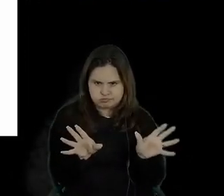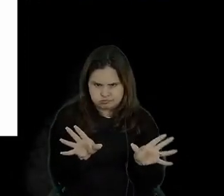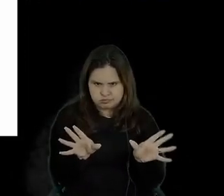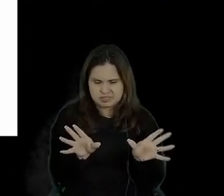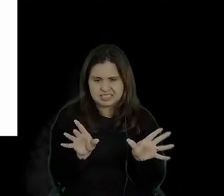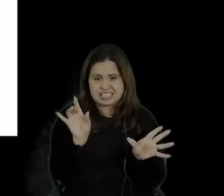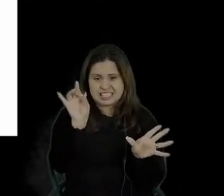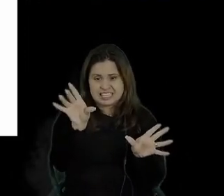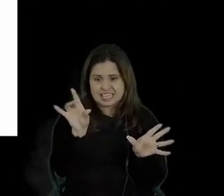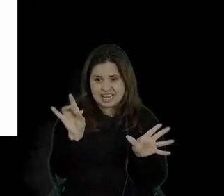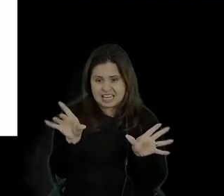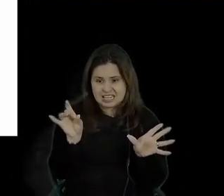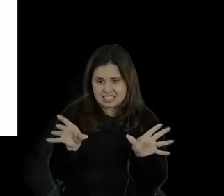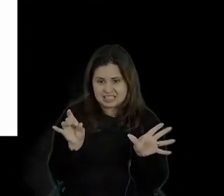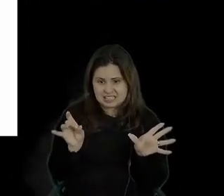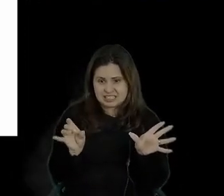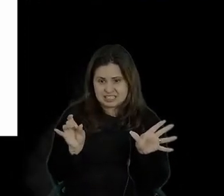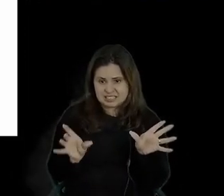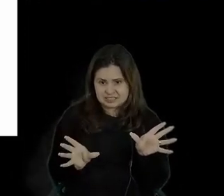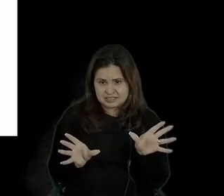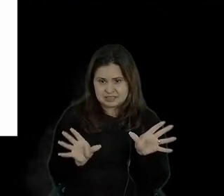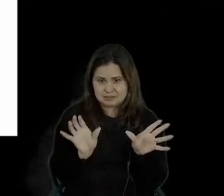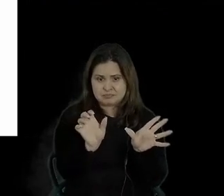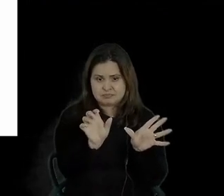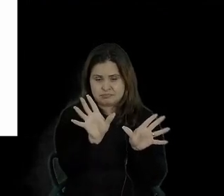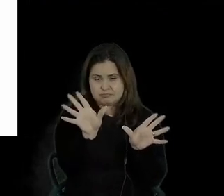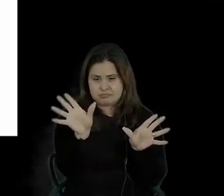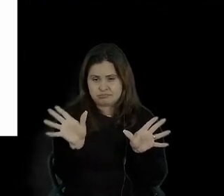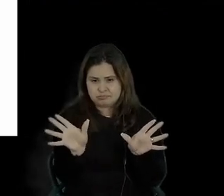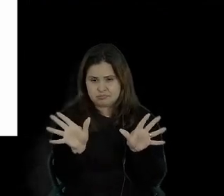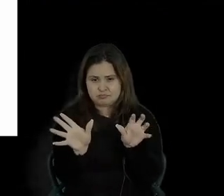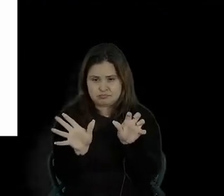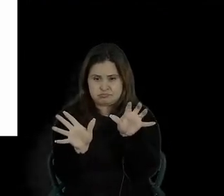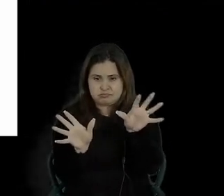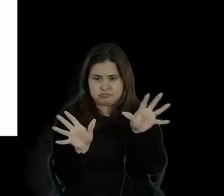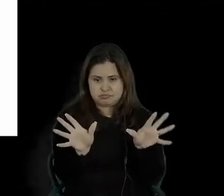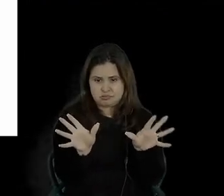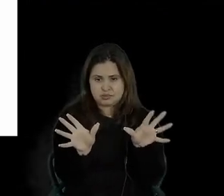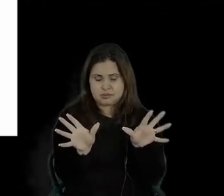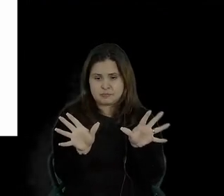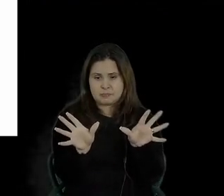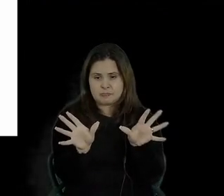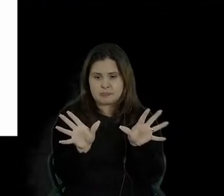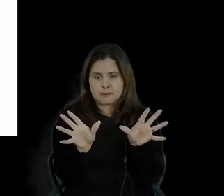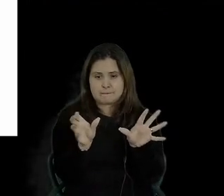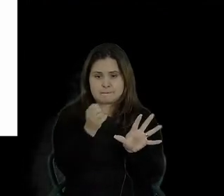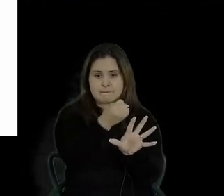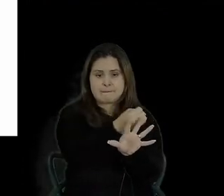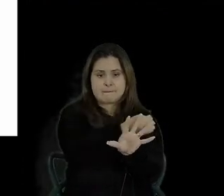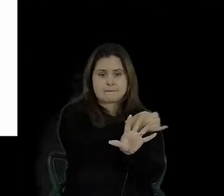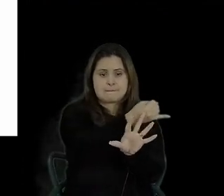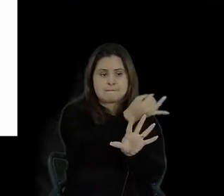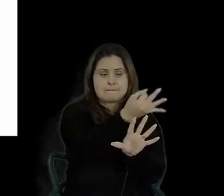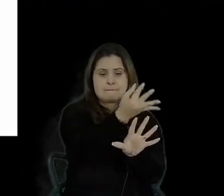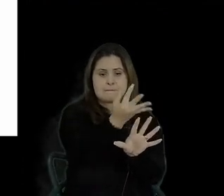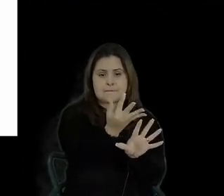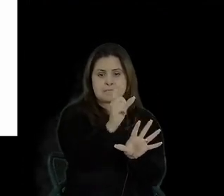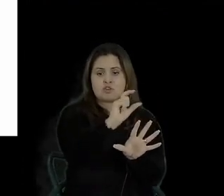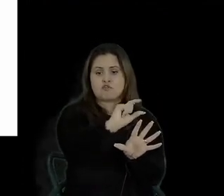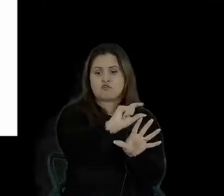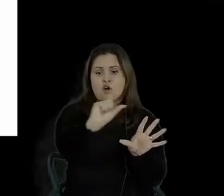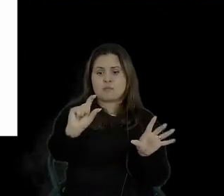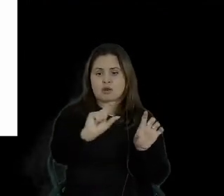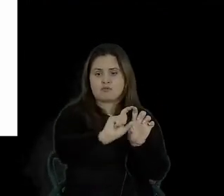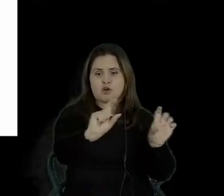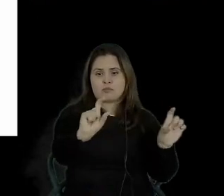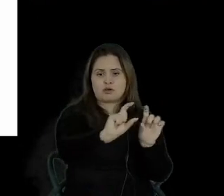dessa barrinha, vereadores, em cada ponta são calculadas essas equações.